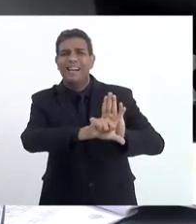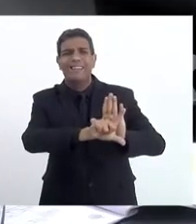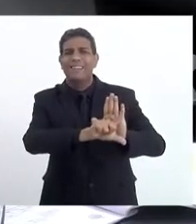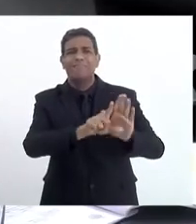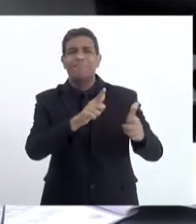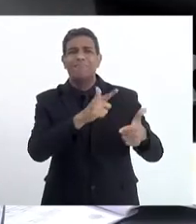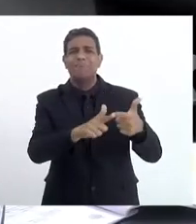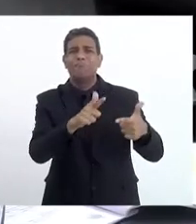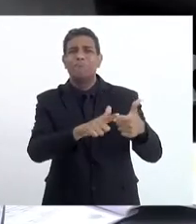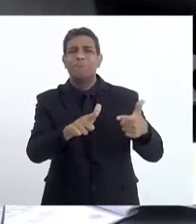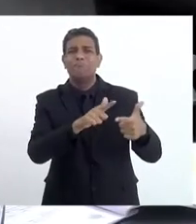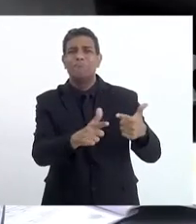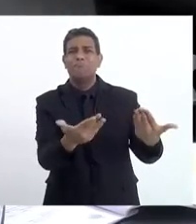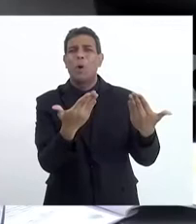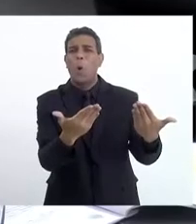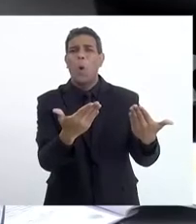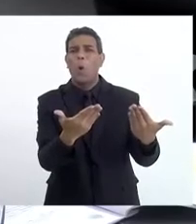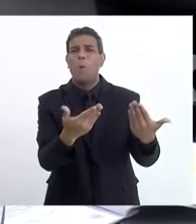inócuo.